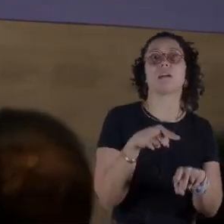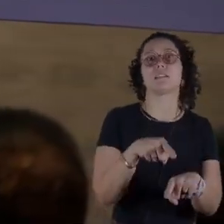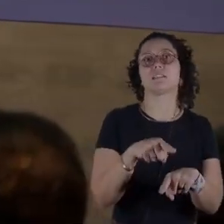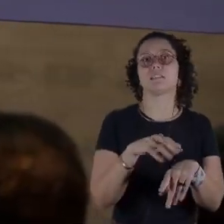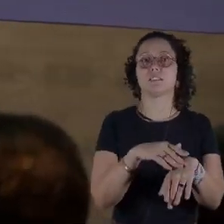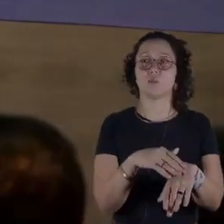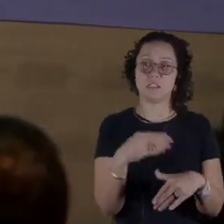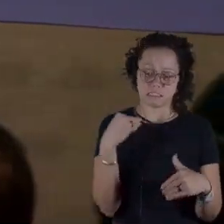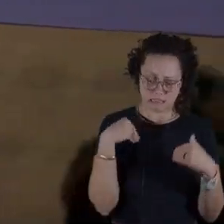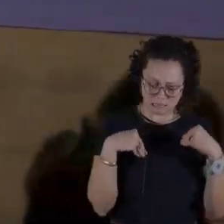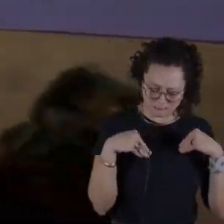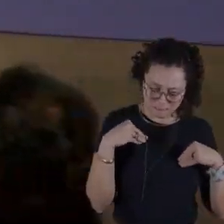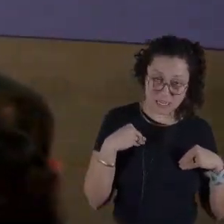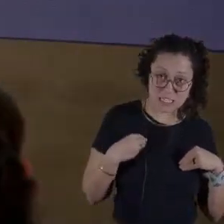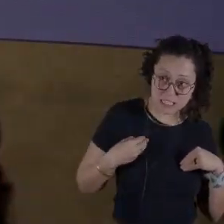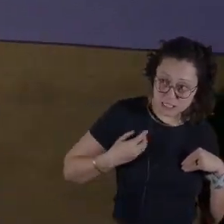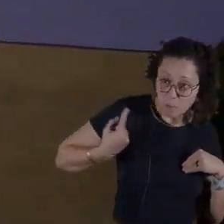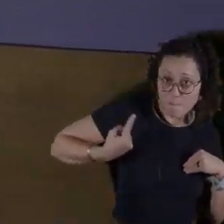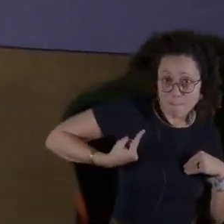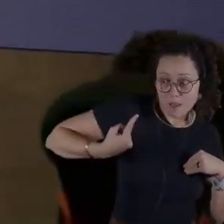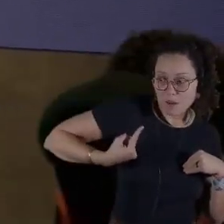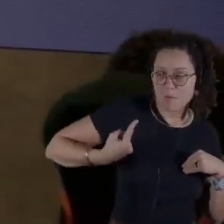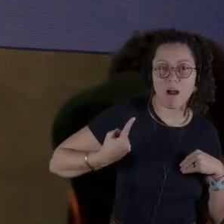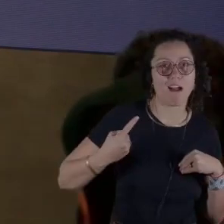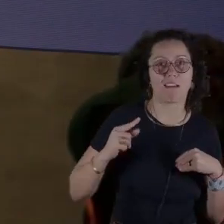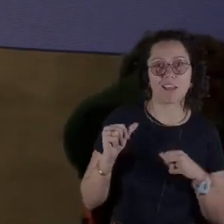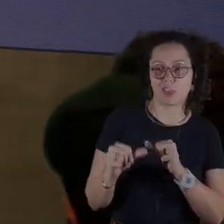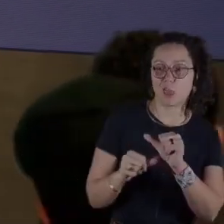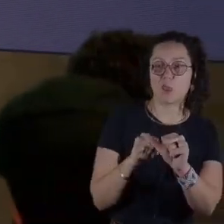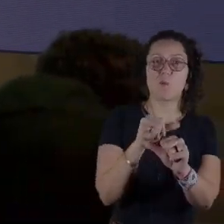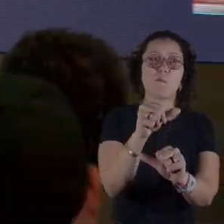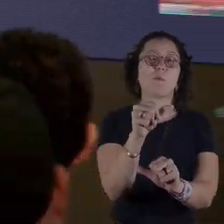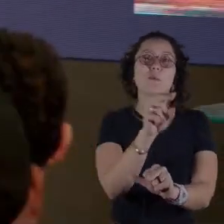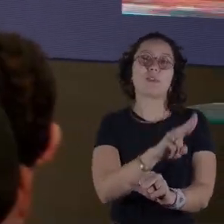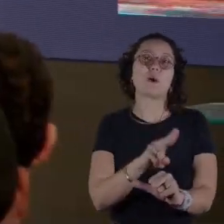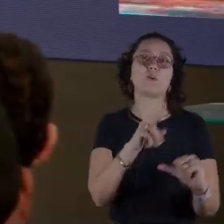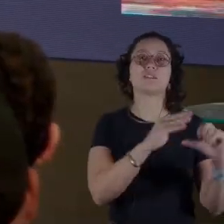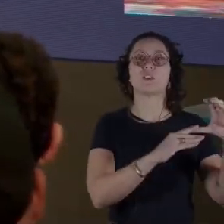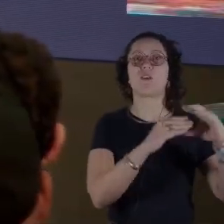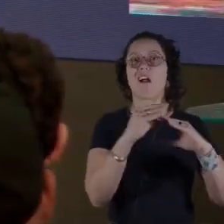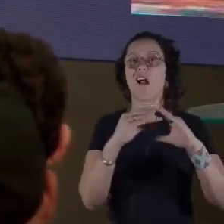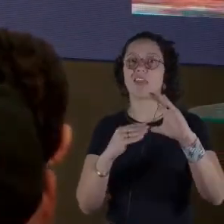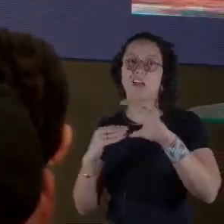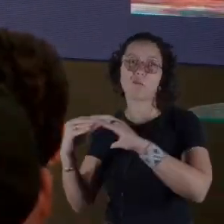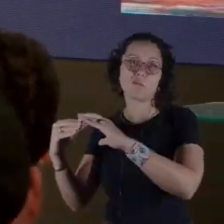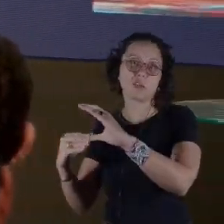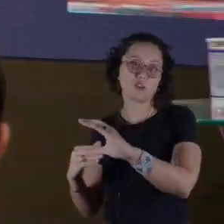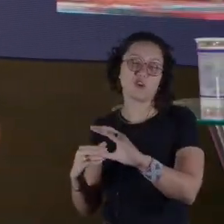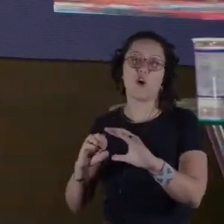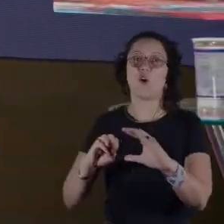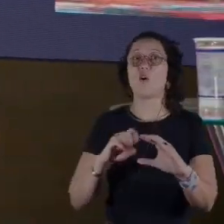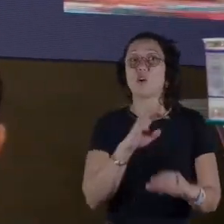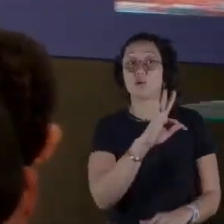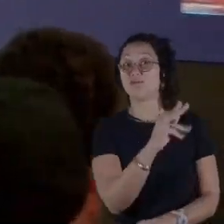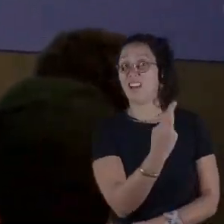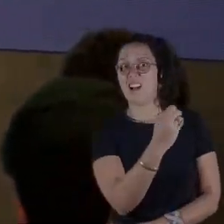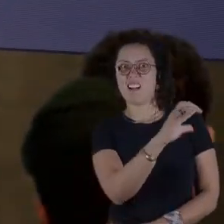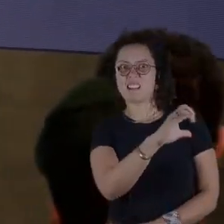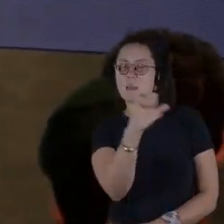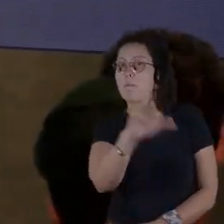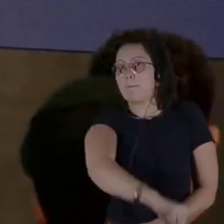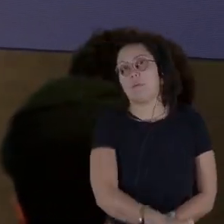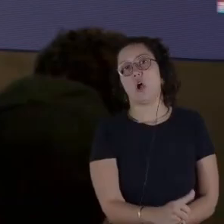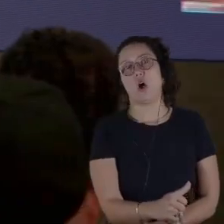Depressão primária não muda com canabidiol nem com THC, pior.